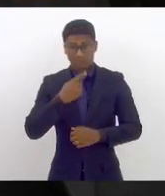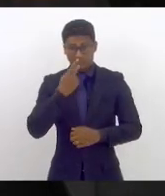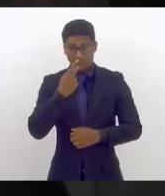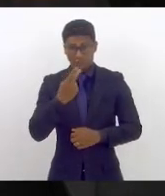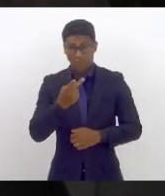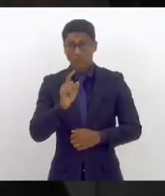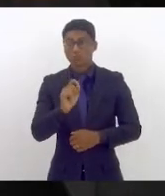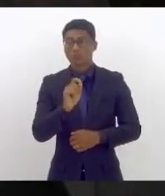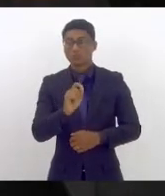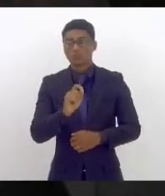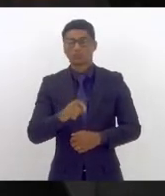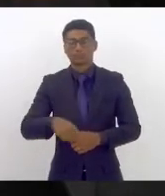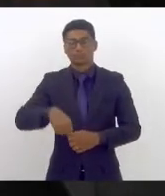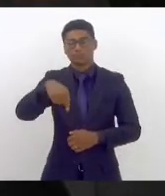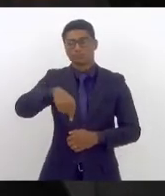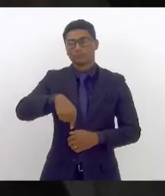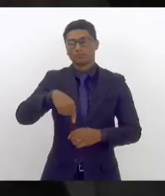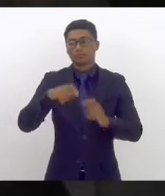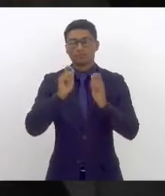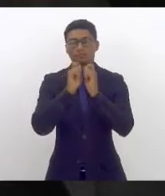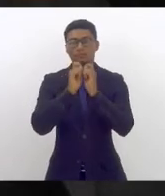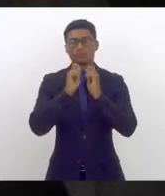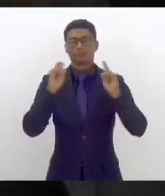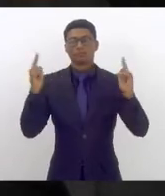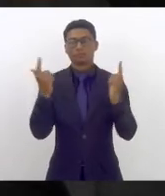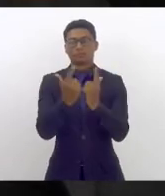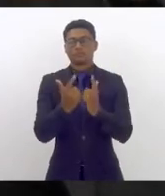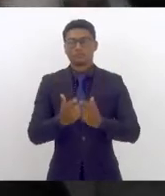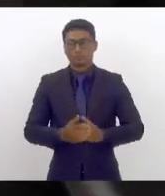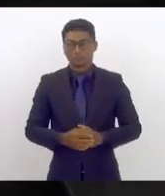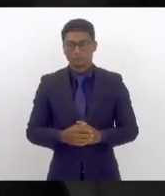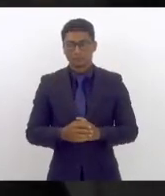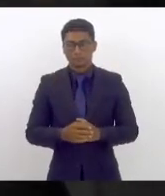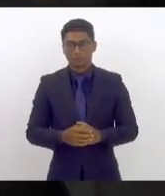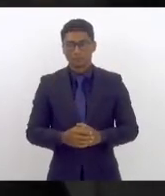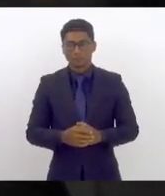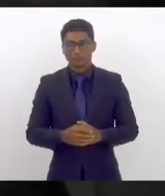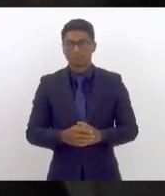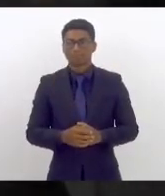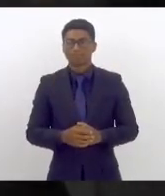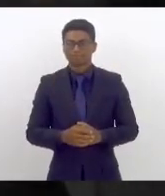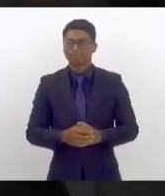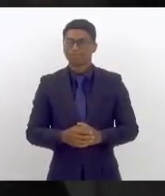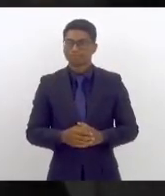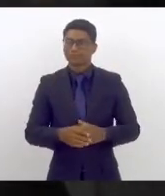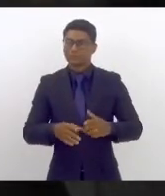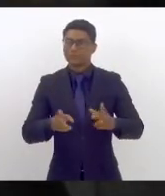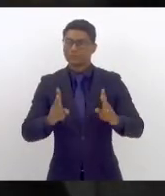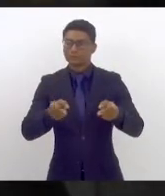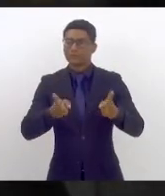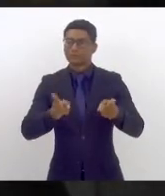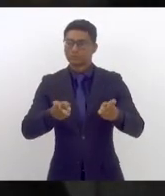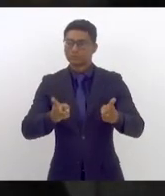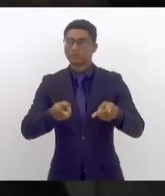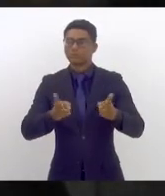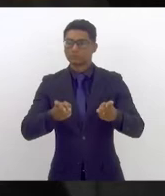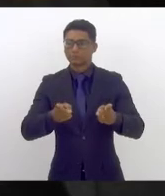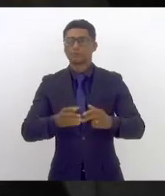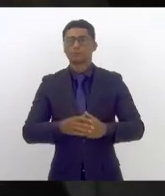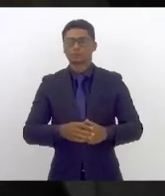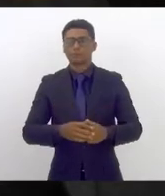que a Assembleia Legislativa sempre pontua com muita